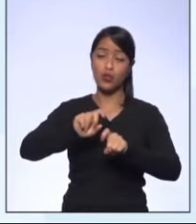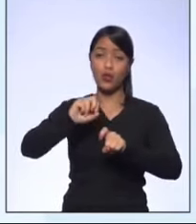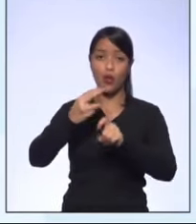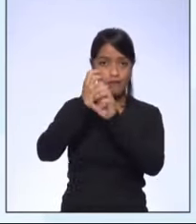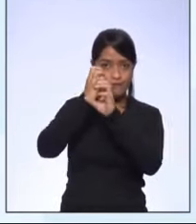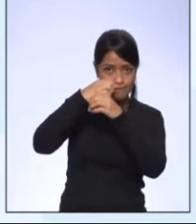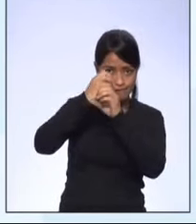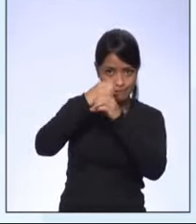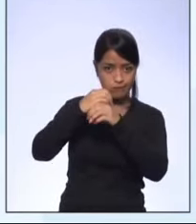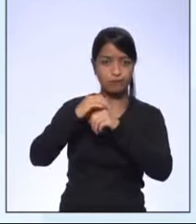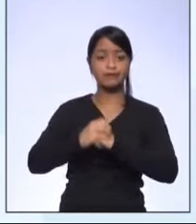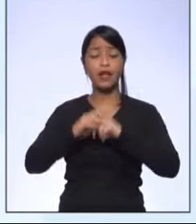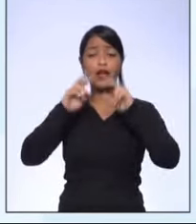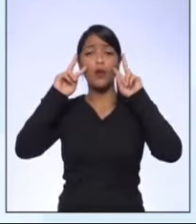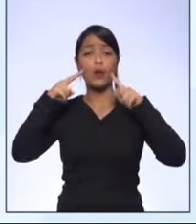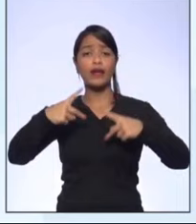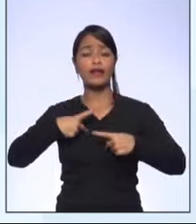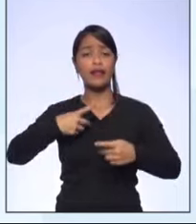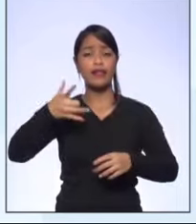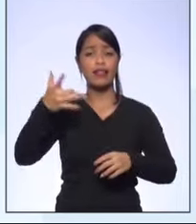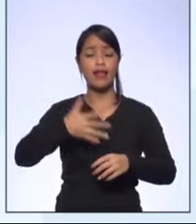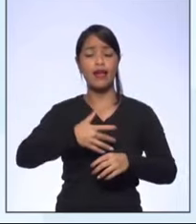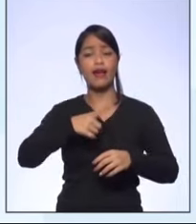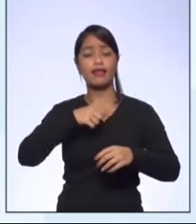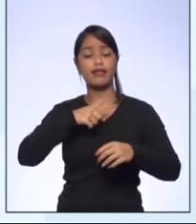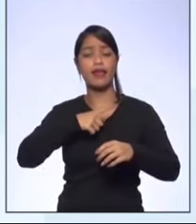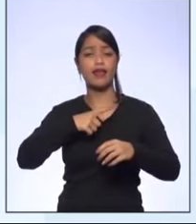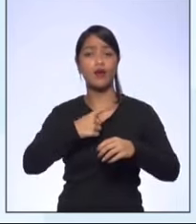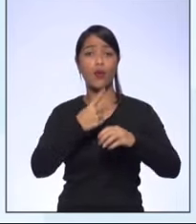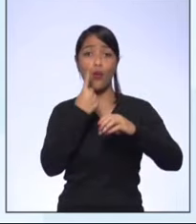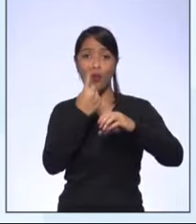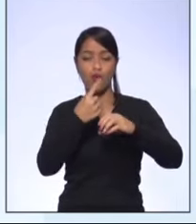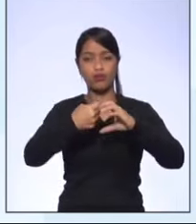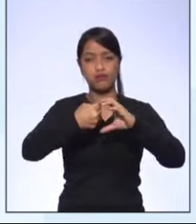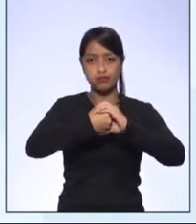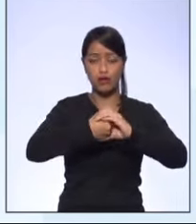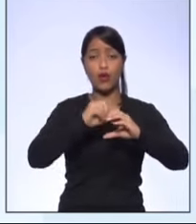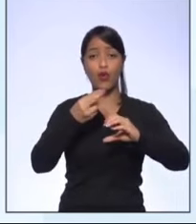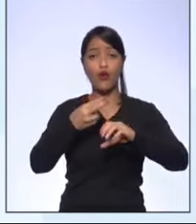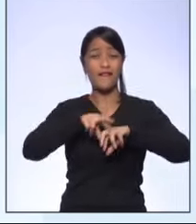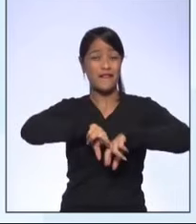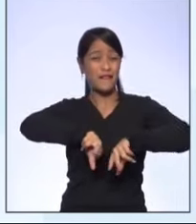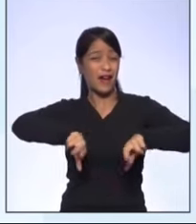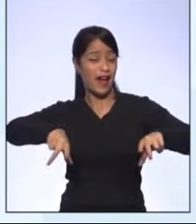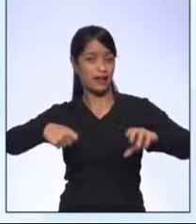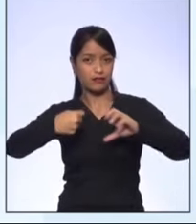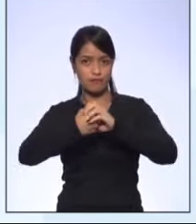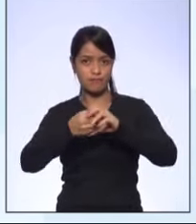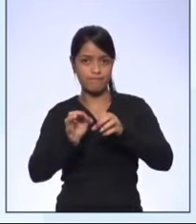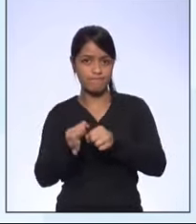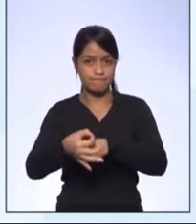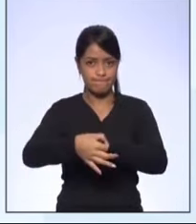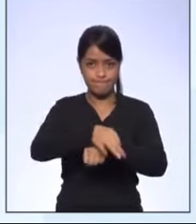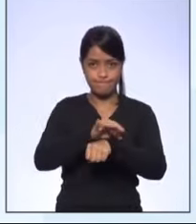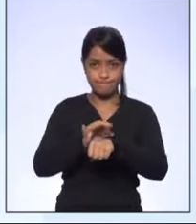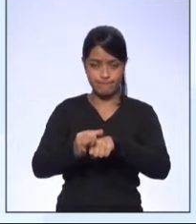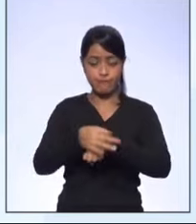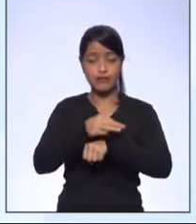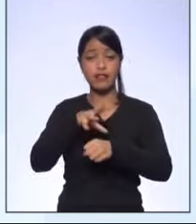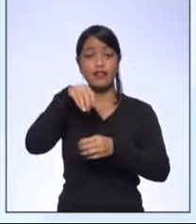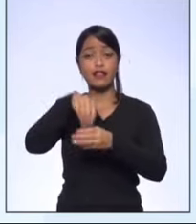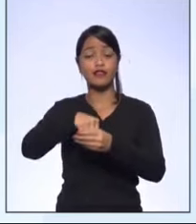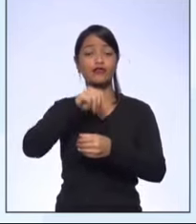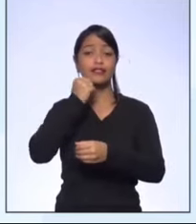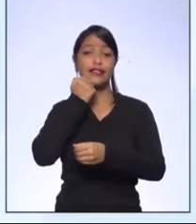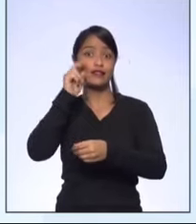estrutural e funcional dos seres vivos, unicelulares e pluricelulares, na perspectiva da história da ciência. E